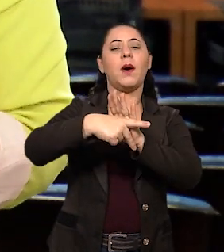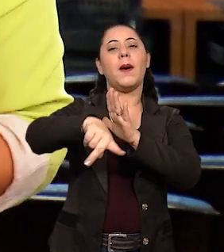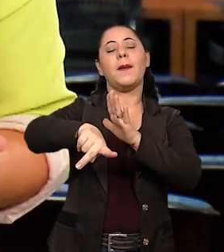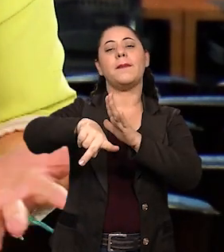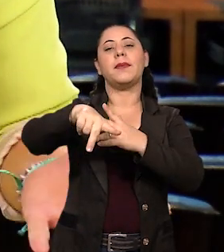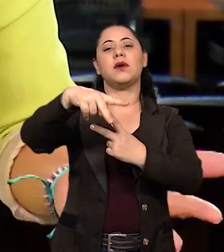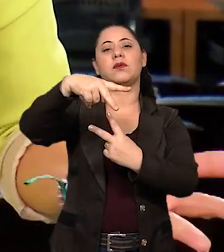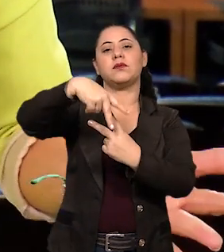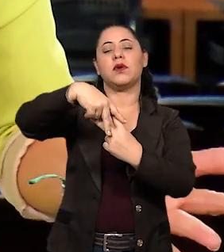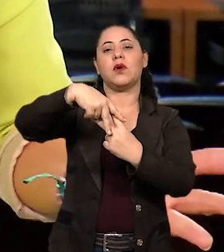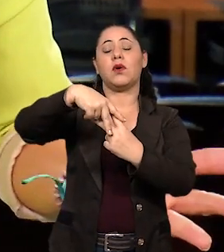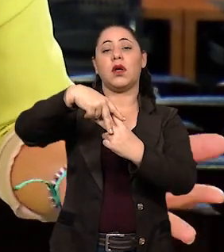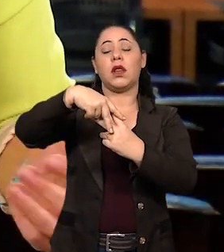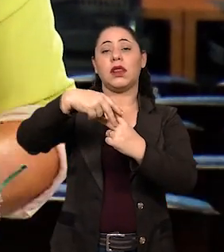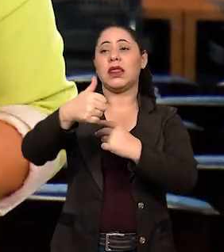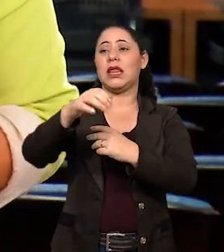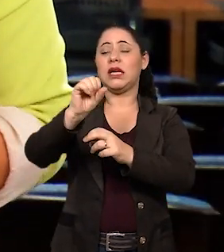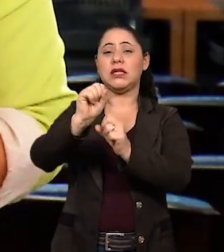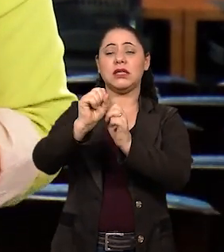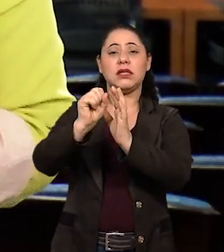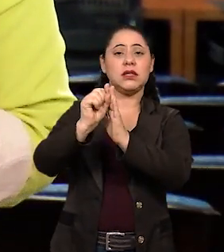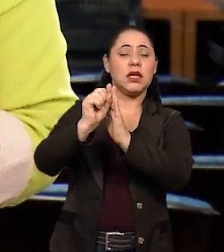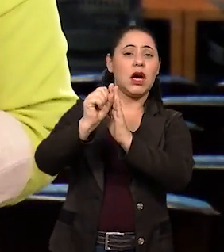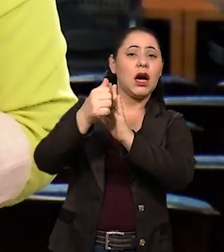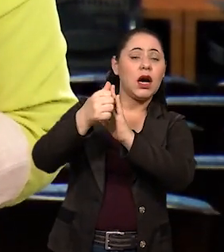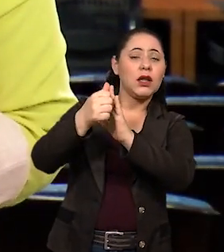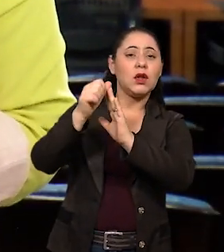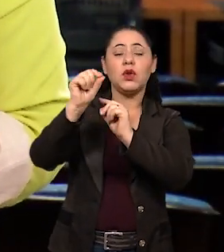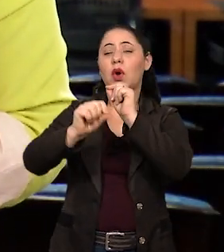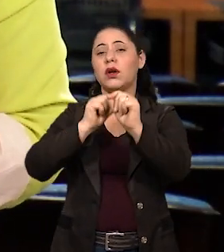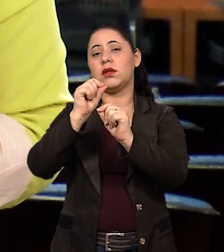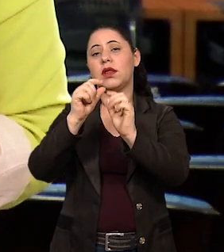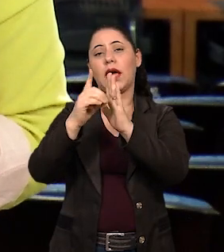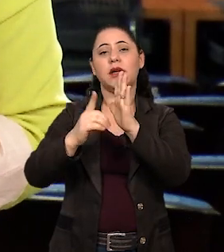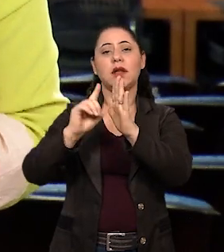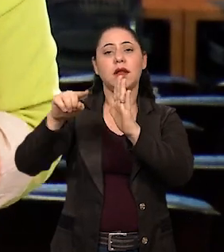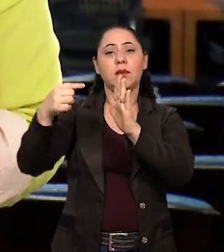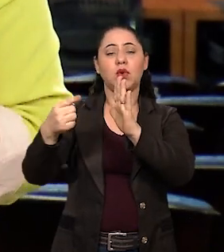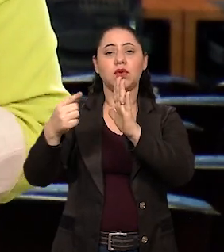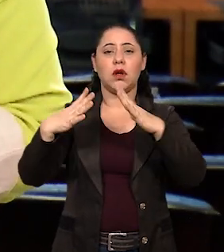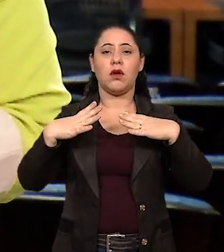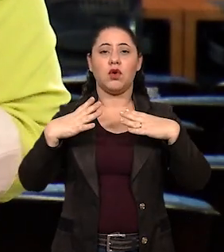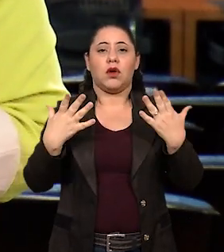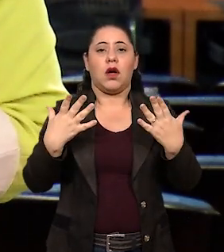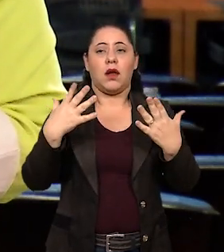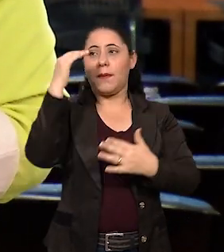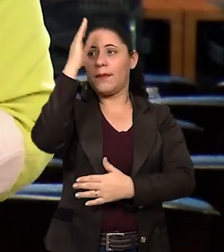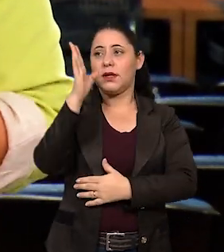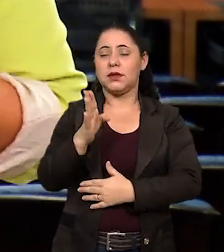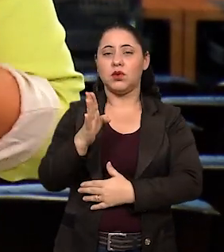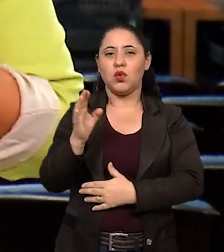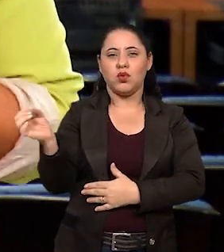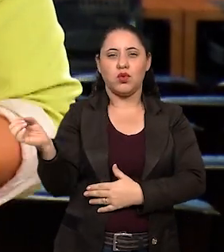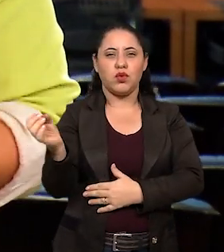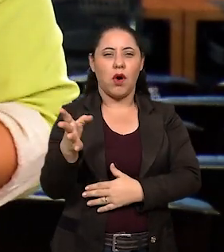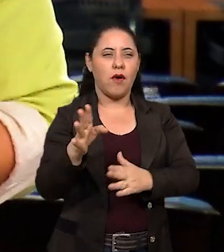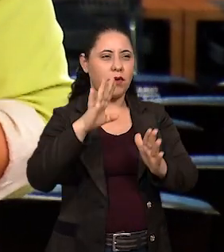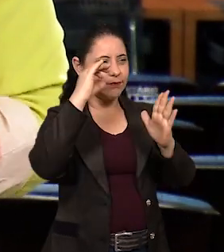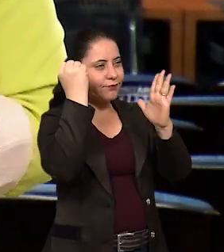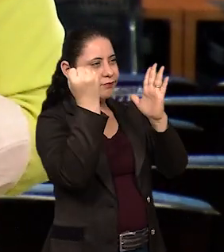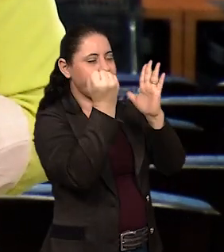Demolei. Uma década depois, ano que antecederia as celebrações da entidade no Brasil, um